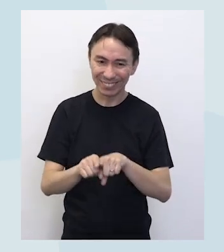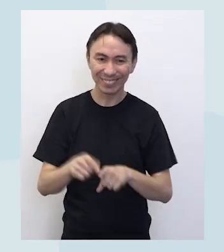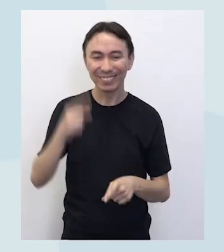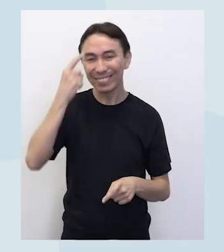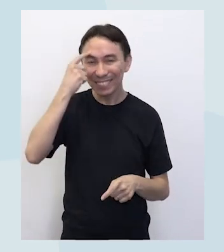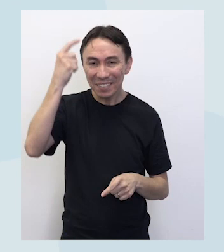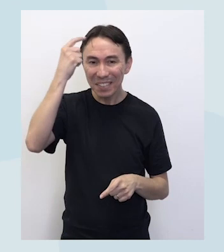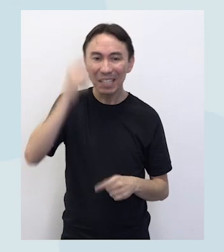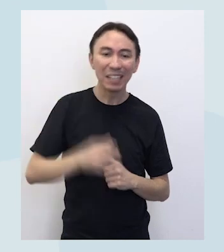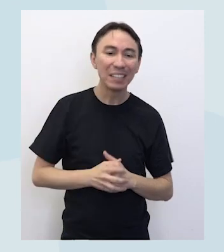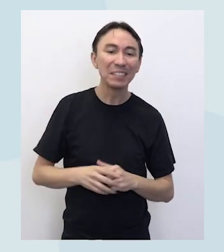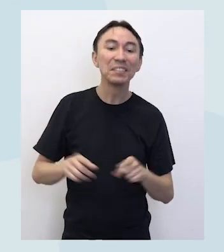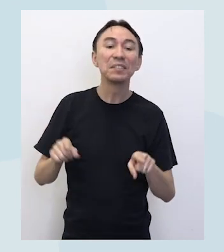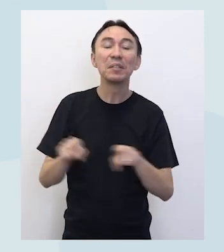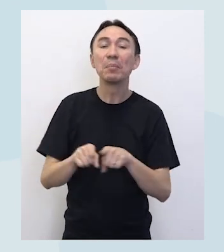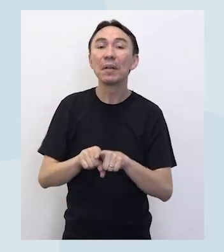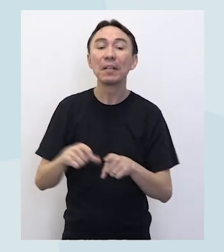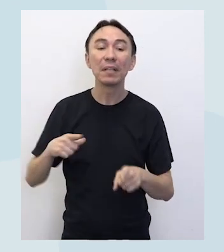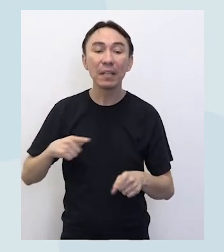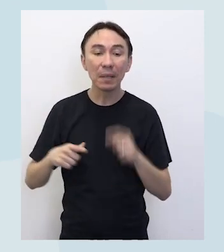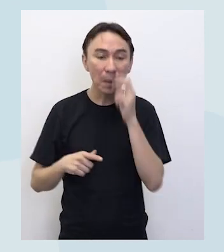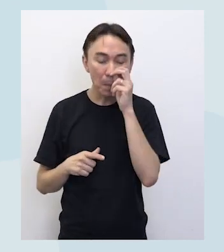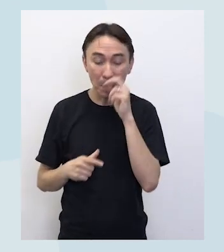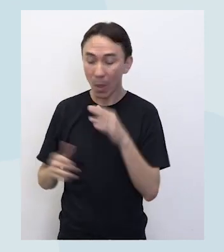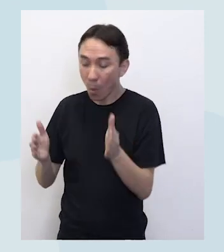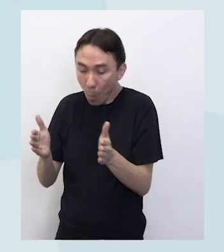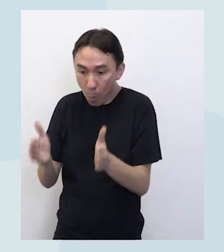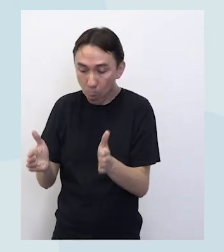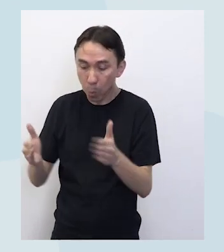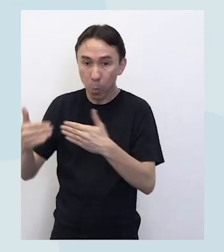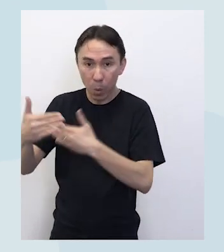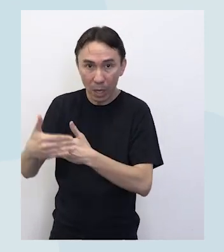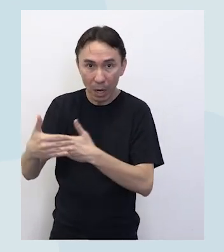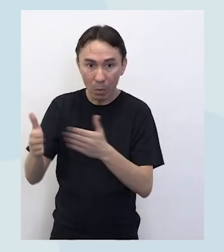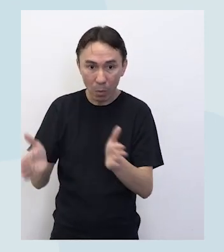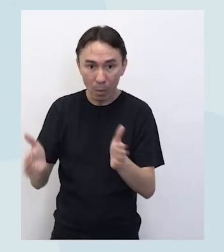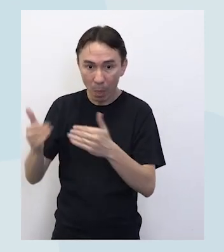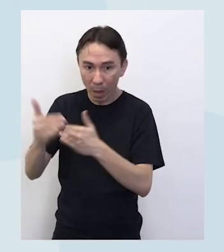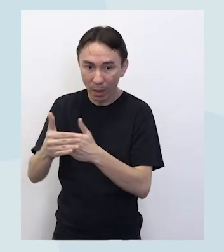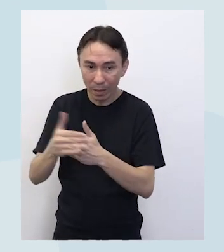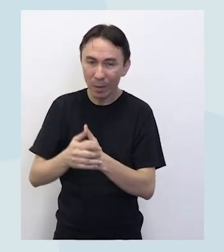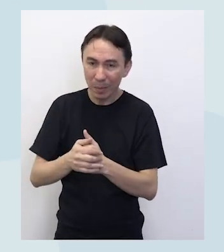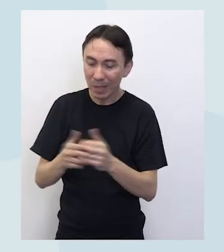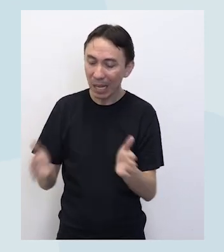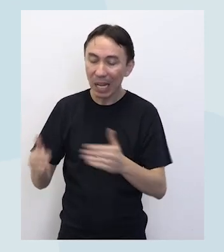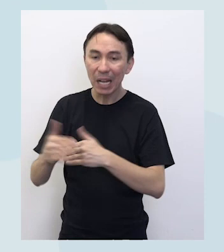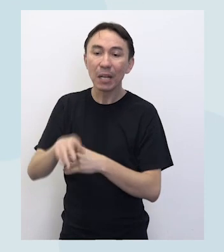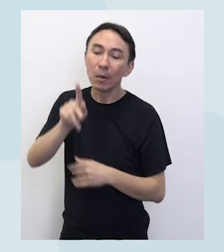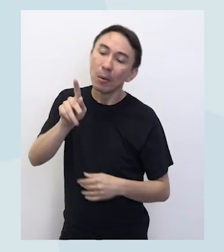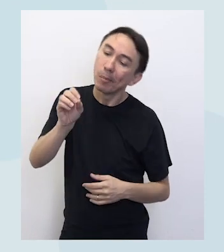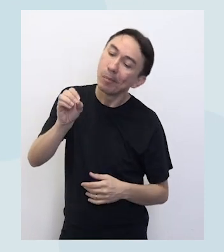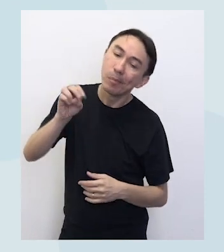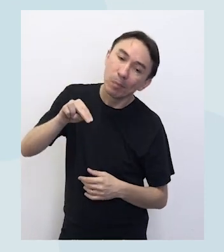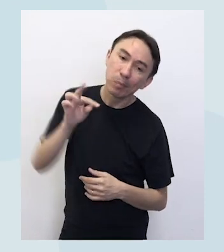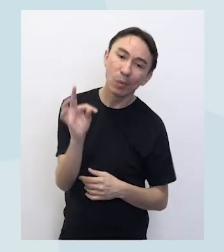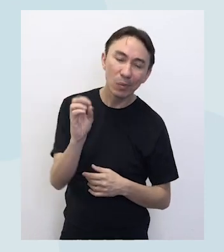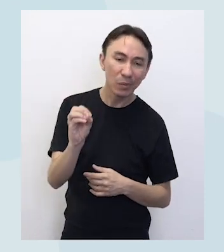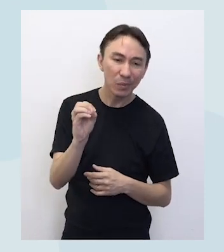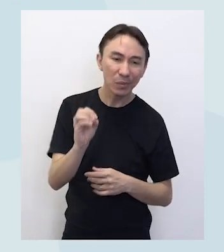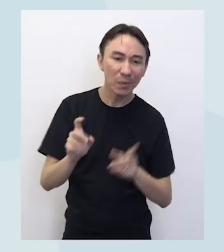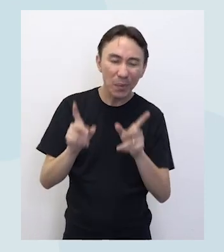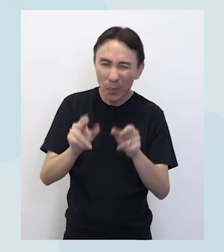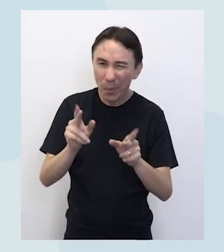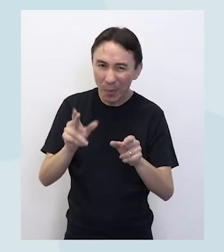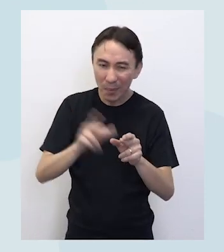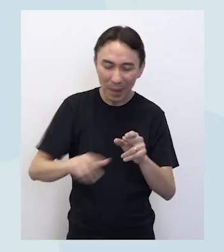ficava, né, bem já na frente, ali já quase saindo do palco, né, era um quadrado abaixo do chão, como se fosse um porãozinho.